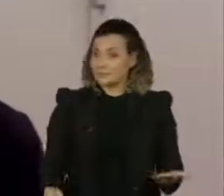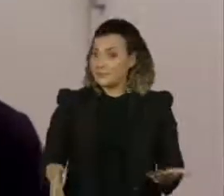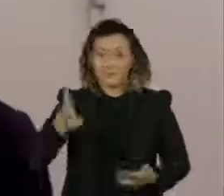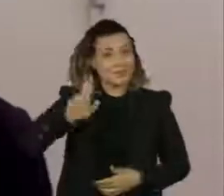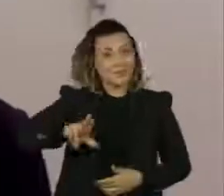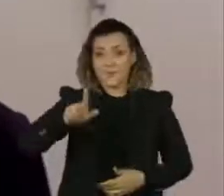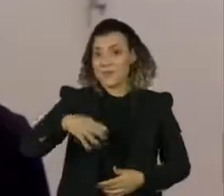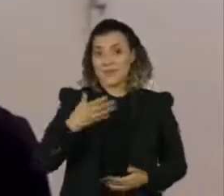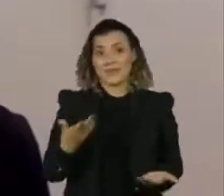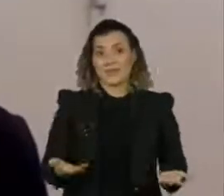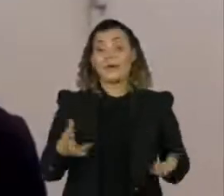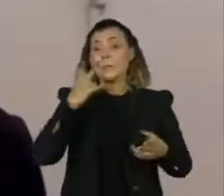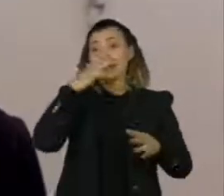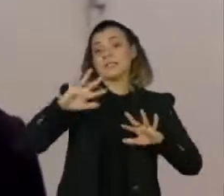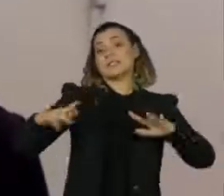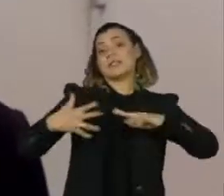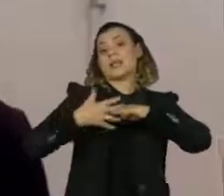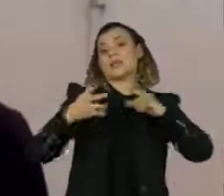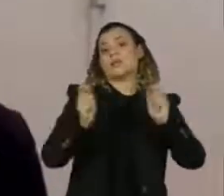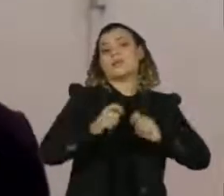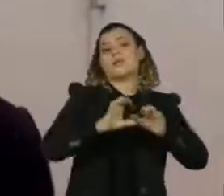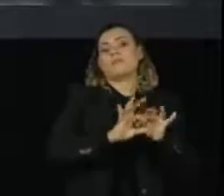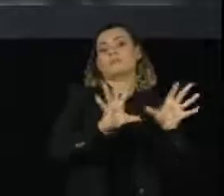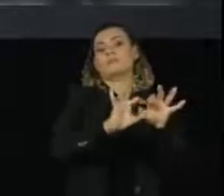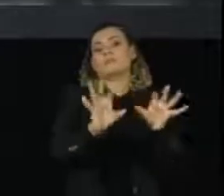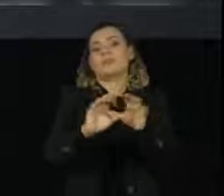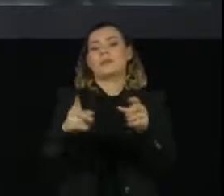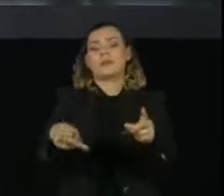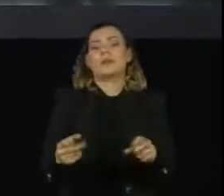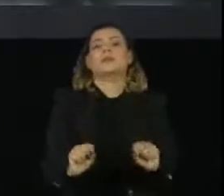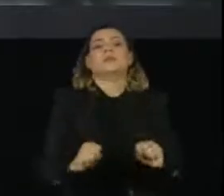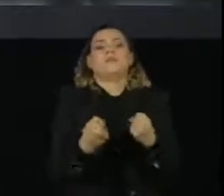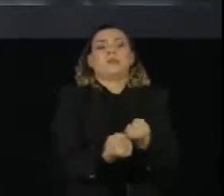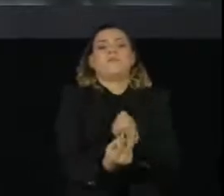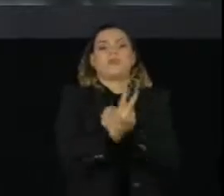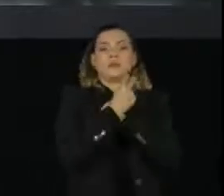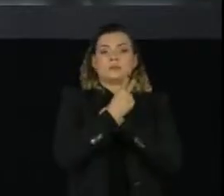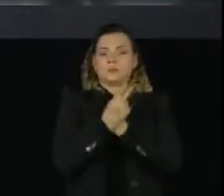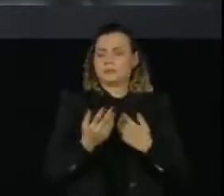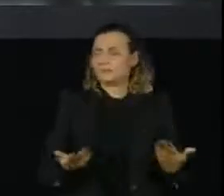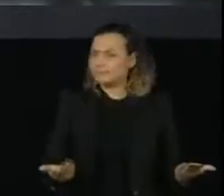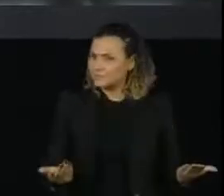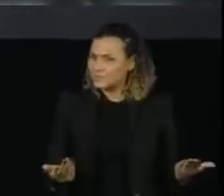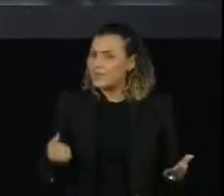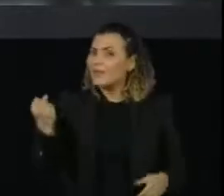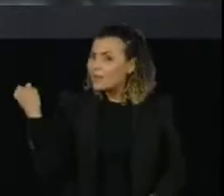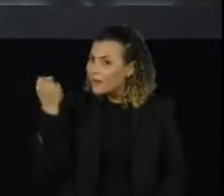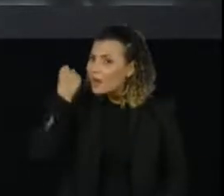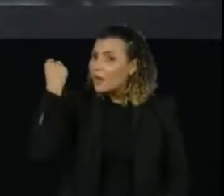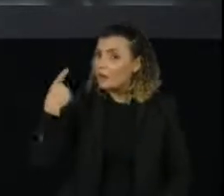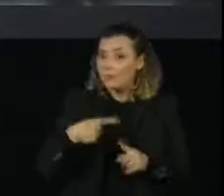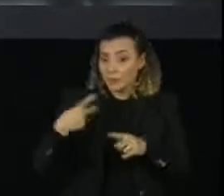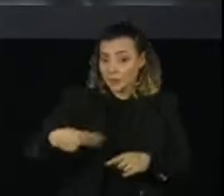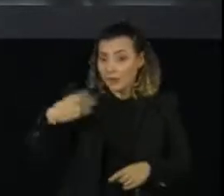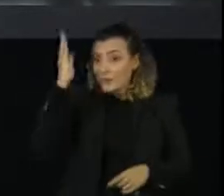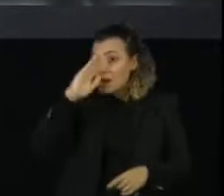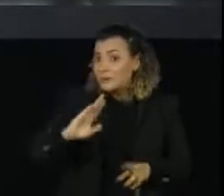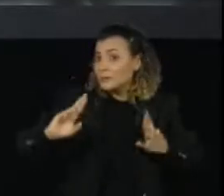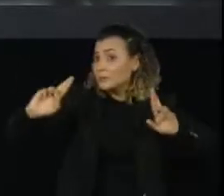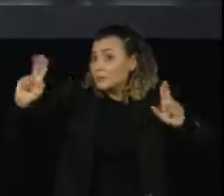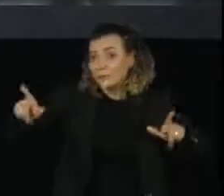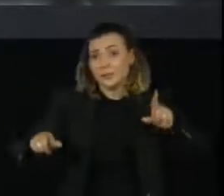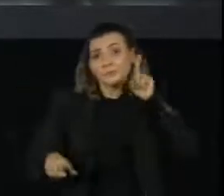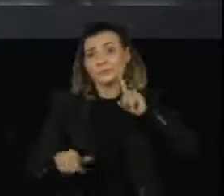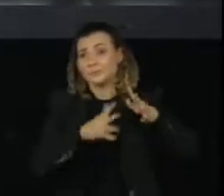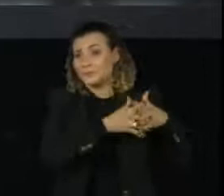gente precisa garantir que o cidadão possa se defender do Estado. O que me parece mais grave ainda, porque a realidade brasileira é muito diferente da americana,